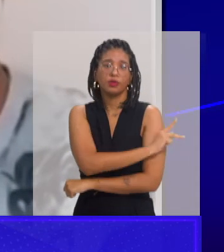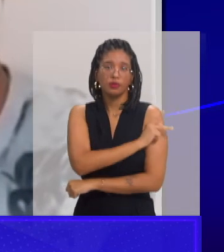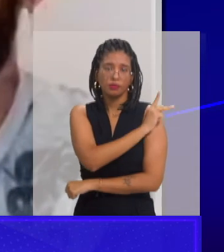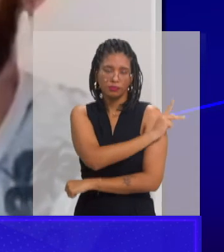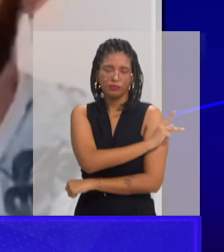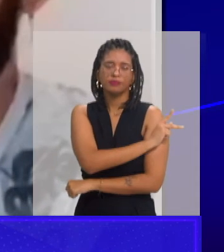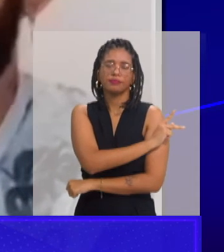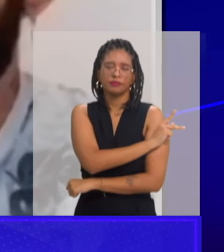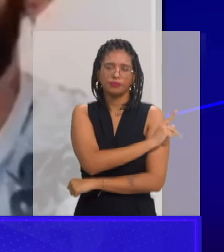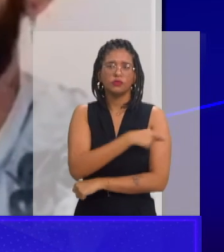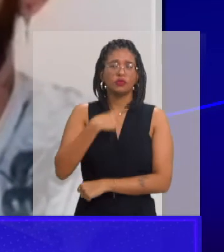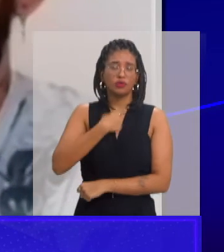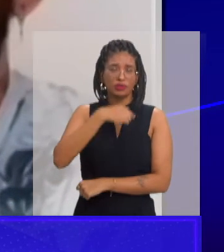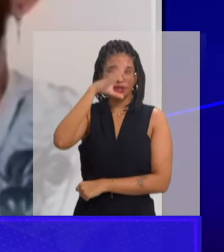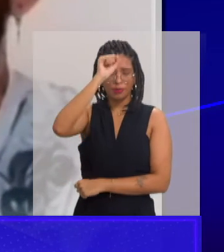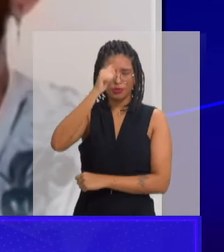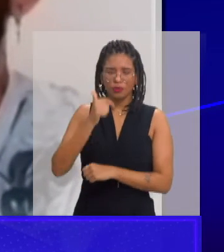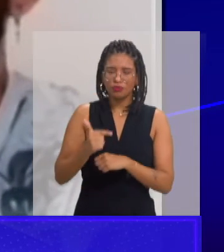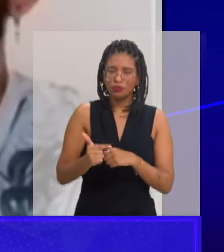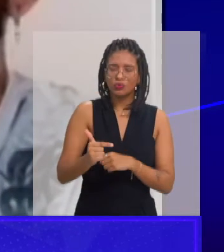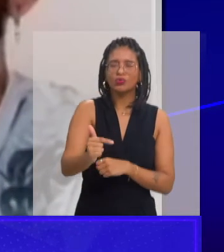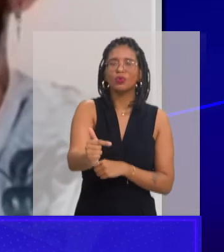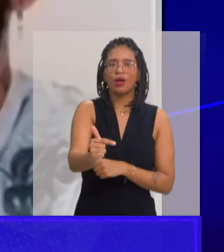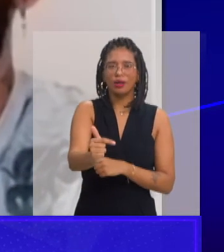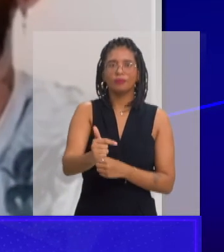piauiense. Estamos aprendendo a caminhar.